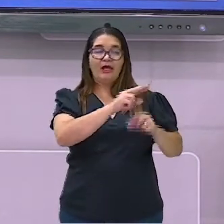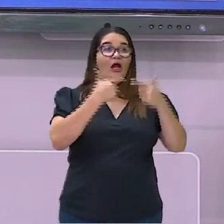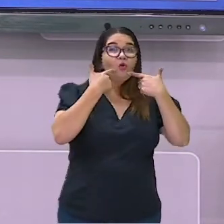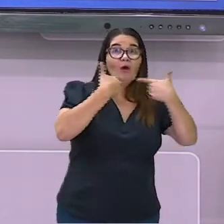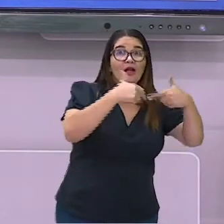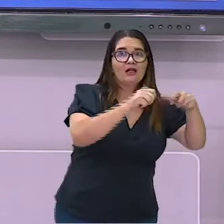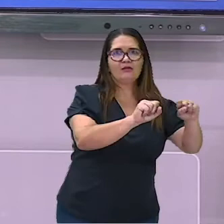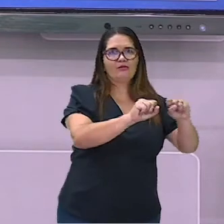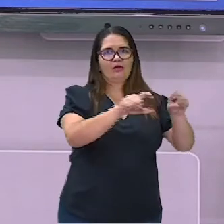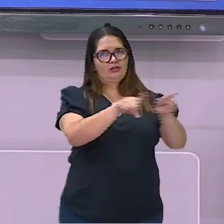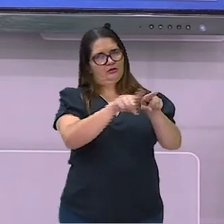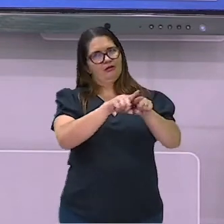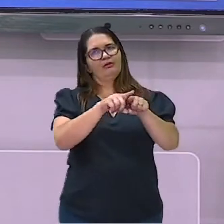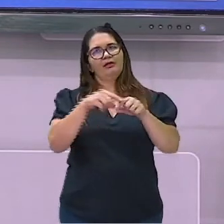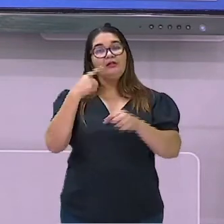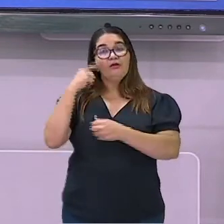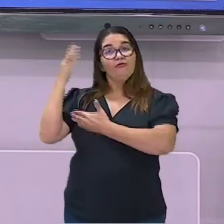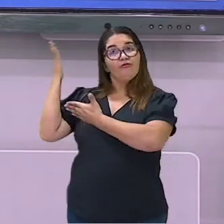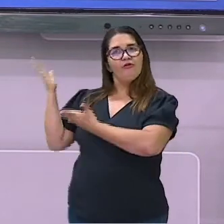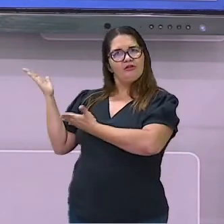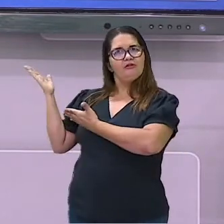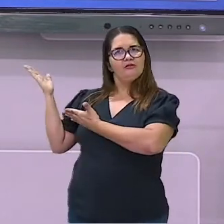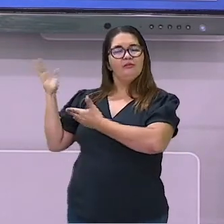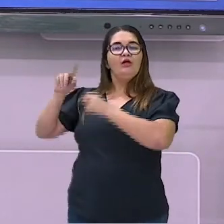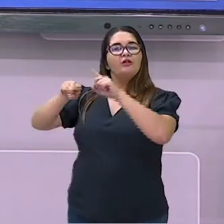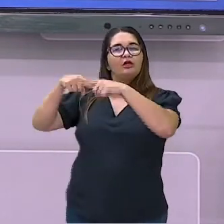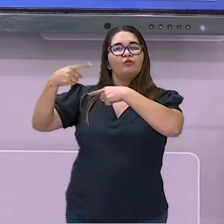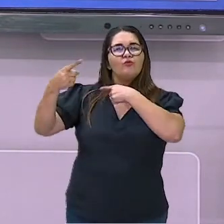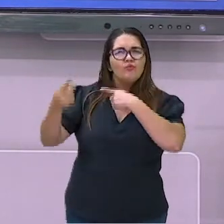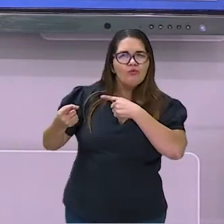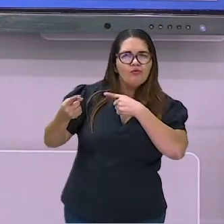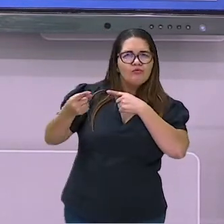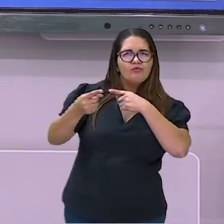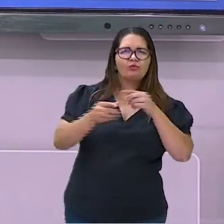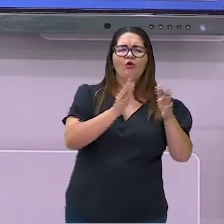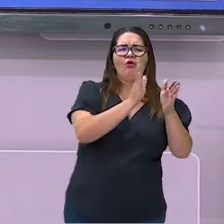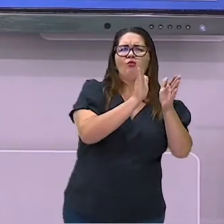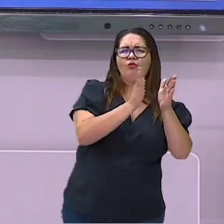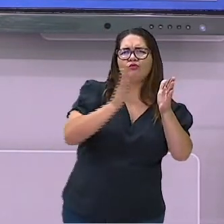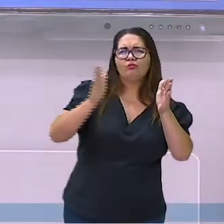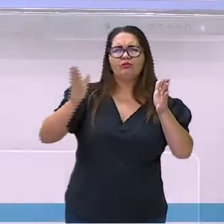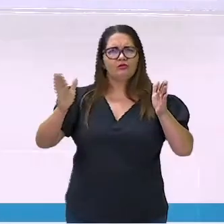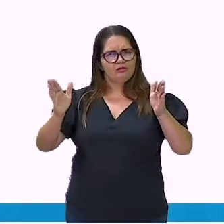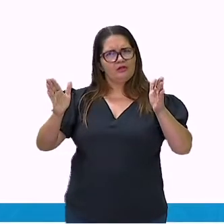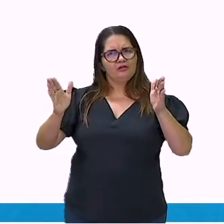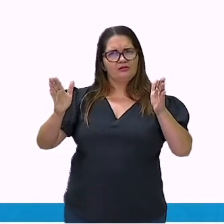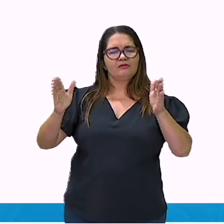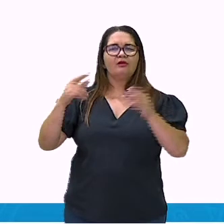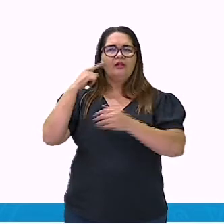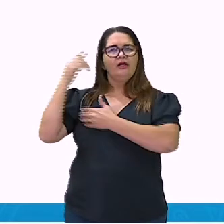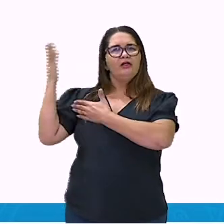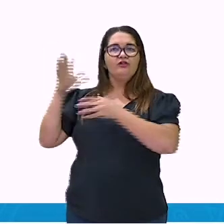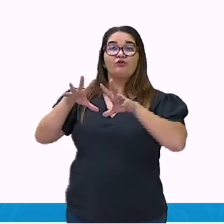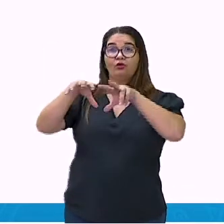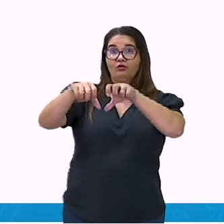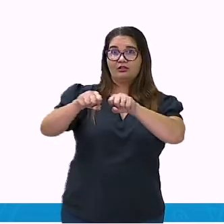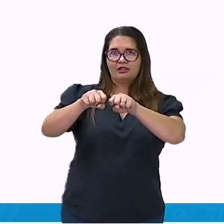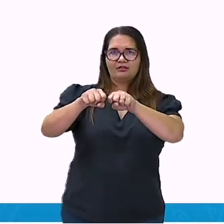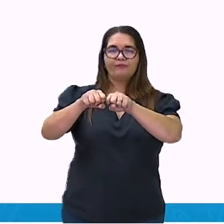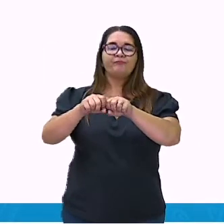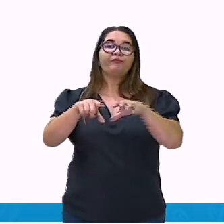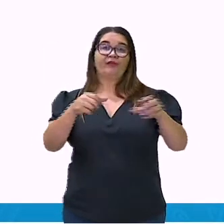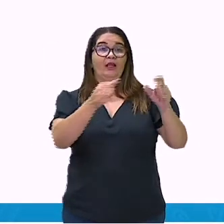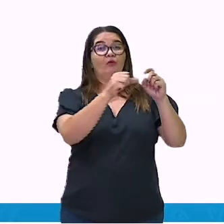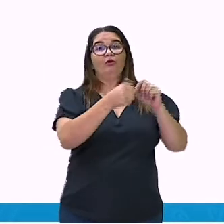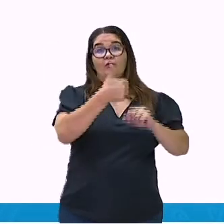de colonização. Aqui vamos fazer um lembrete. 1500 chegam os portugueses com as suas caravelas